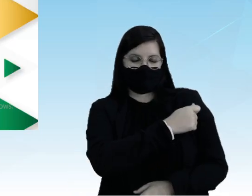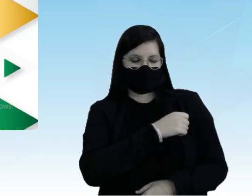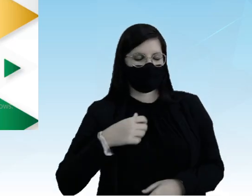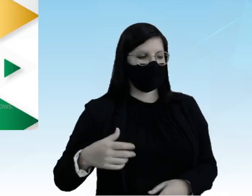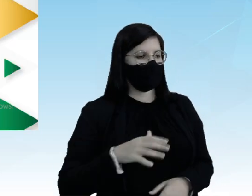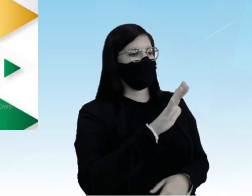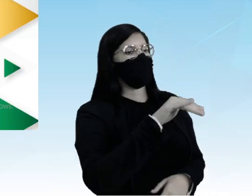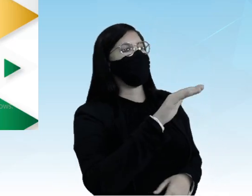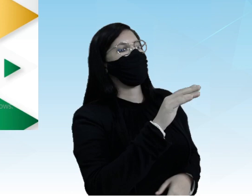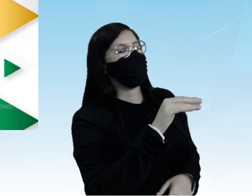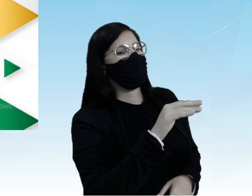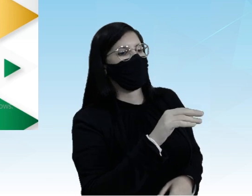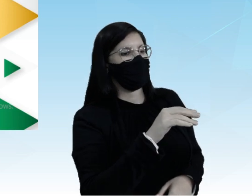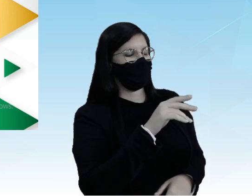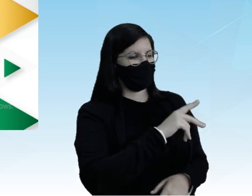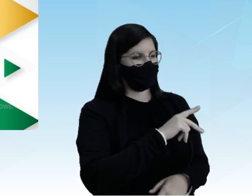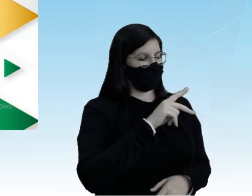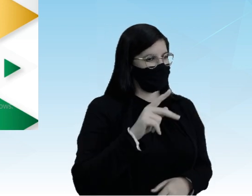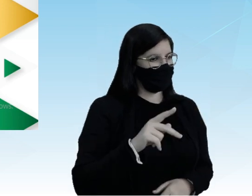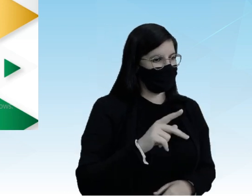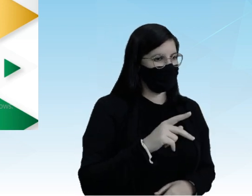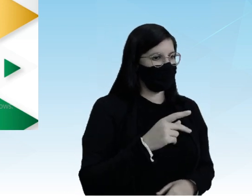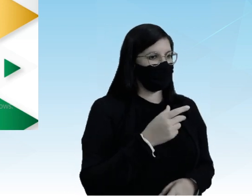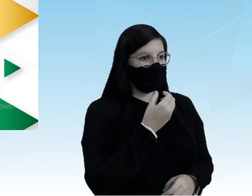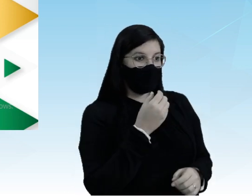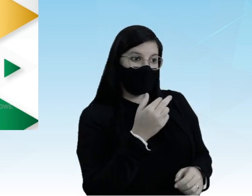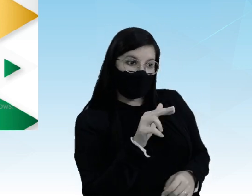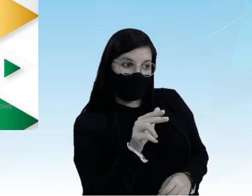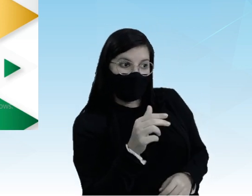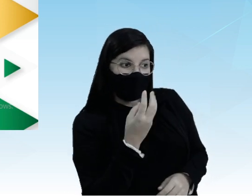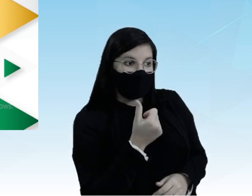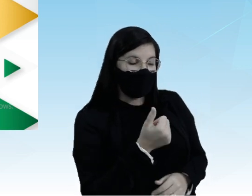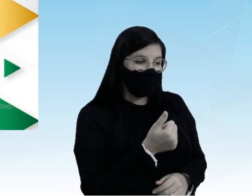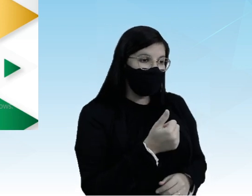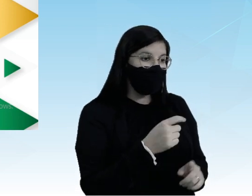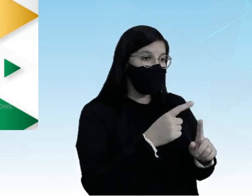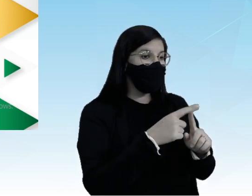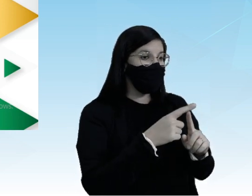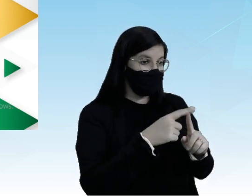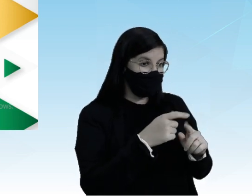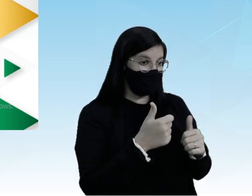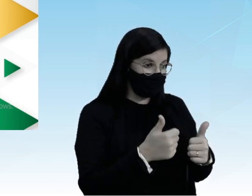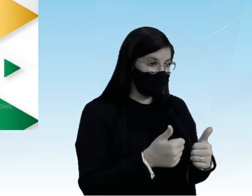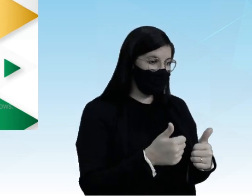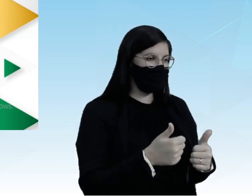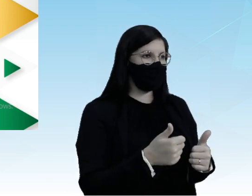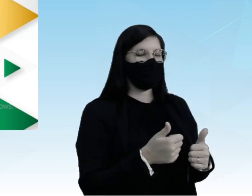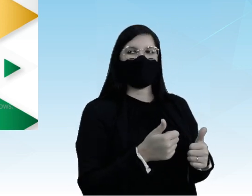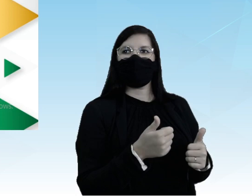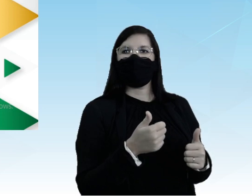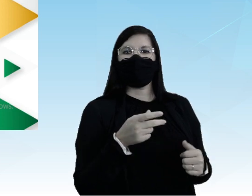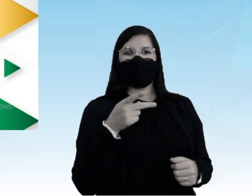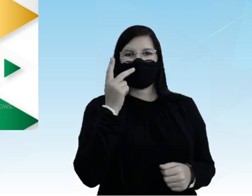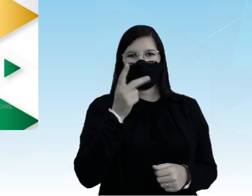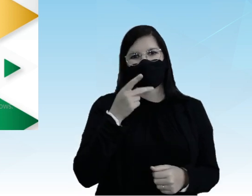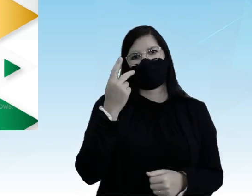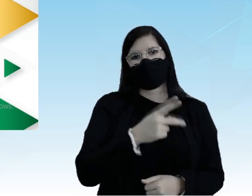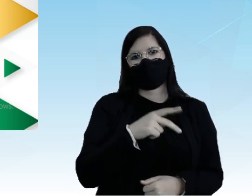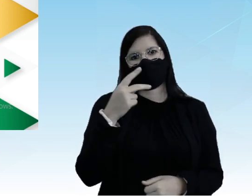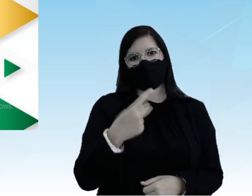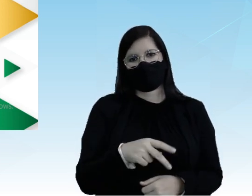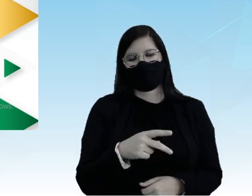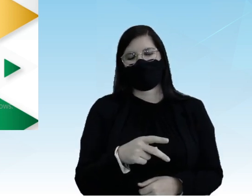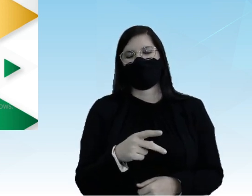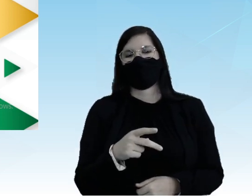disse: "E aí, professora? E os brother?" Tudo tipo assim? Veja só essa fala